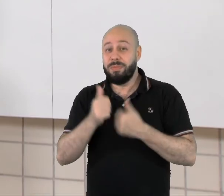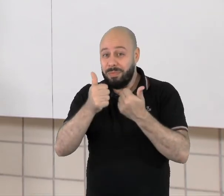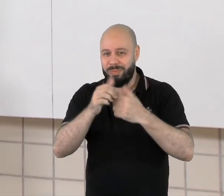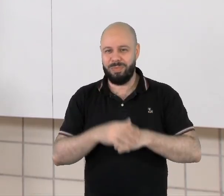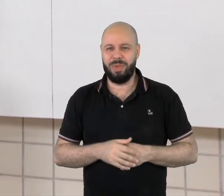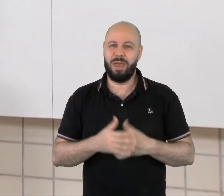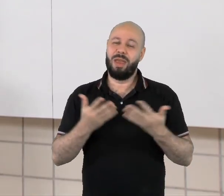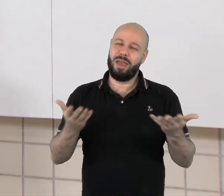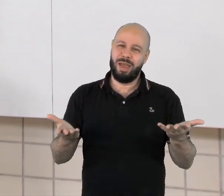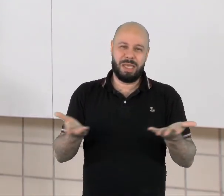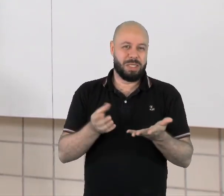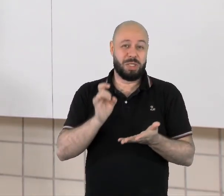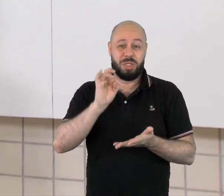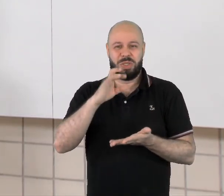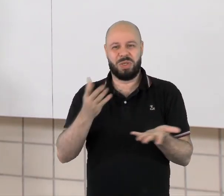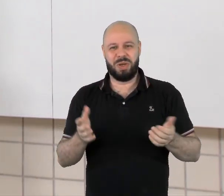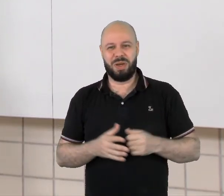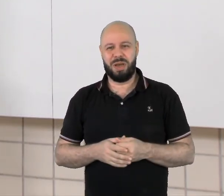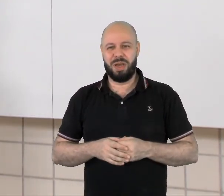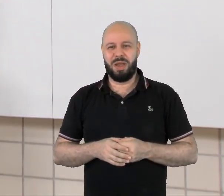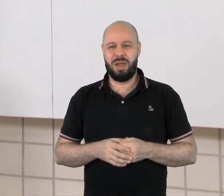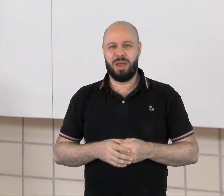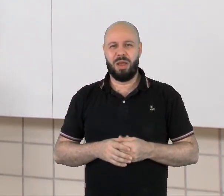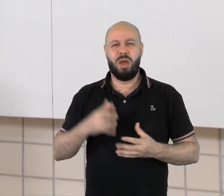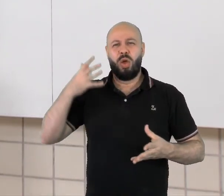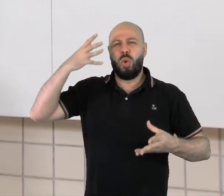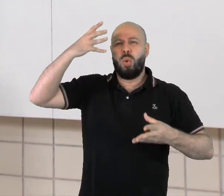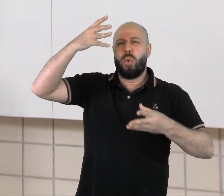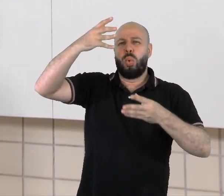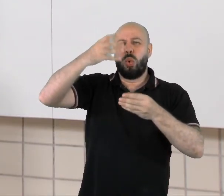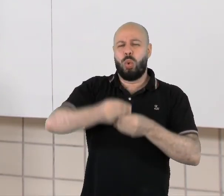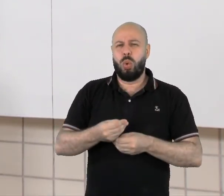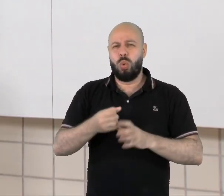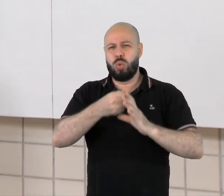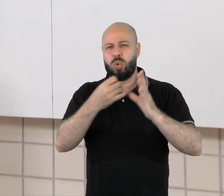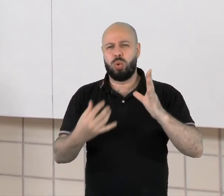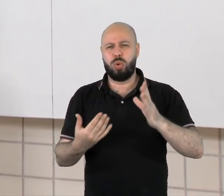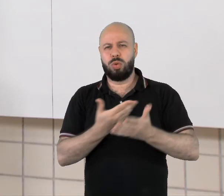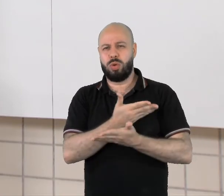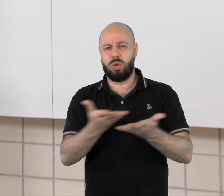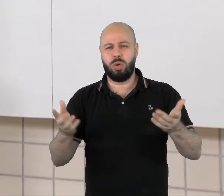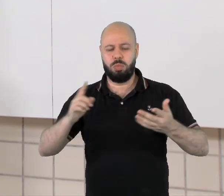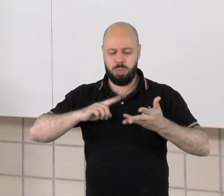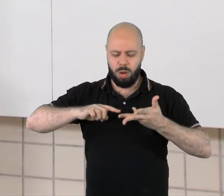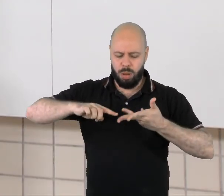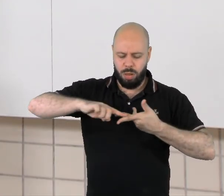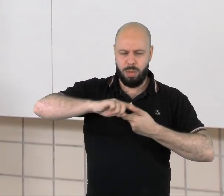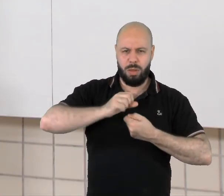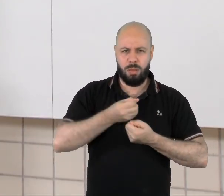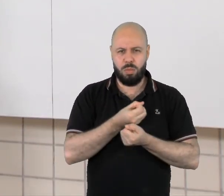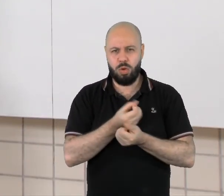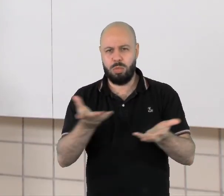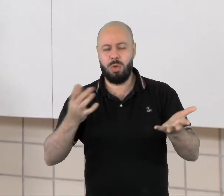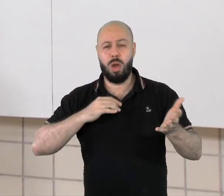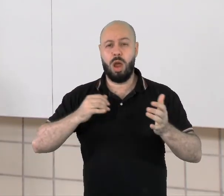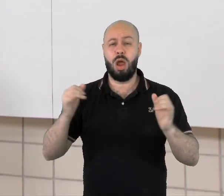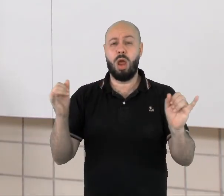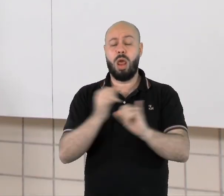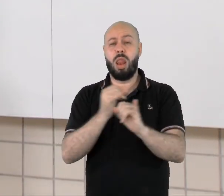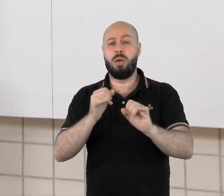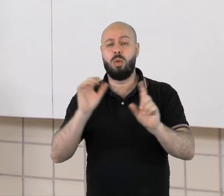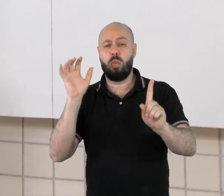pessoal, foi isso, tá? Eu trouxe essa questão, essas características, esses elementos e essa influência que